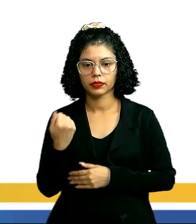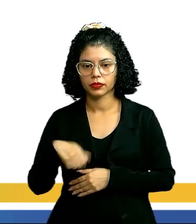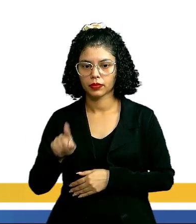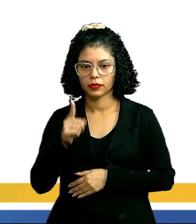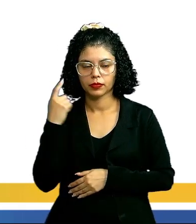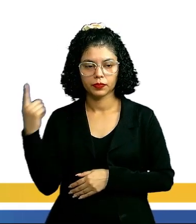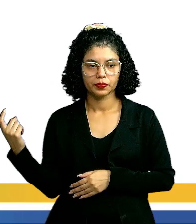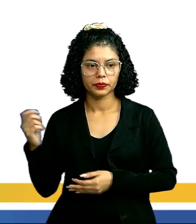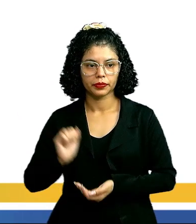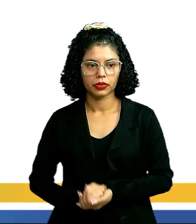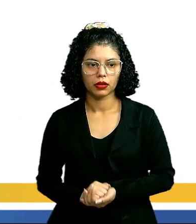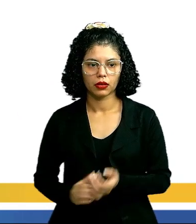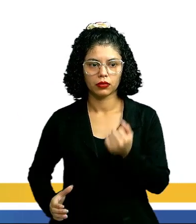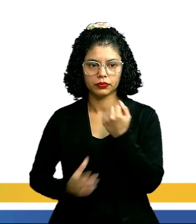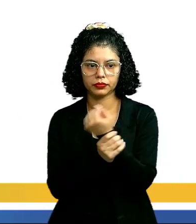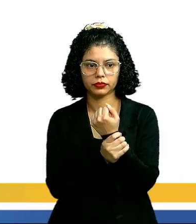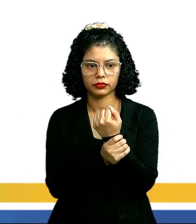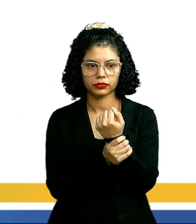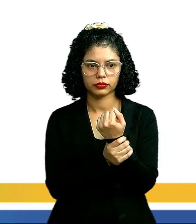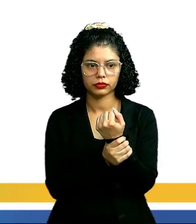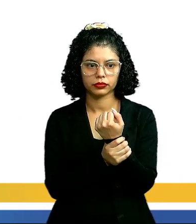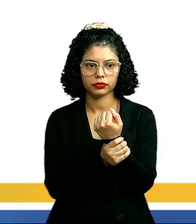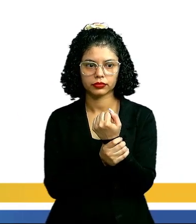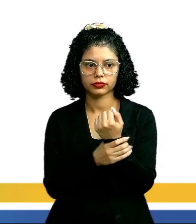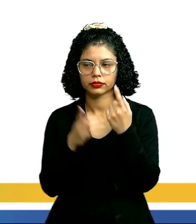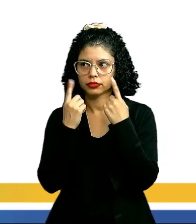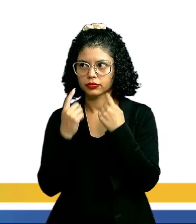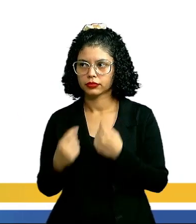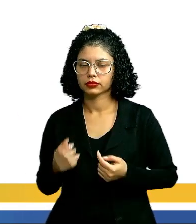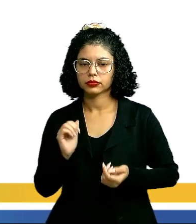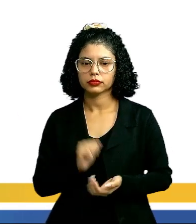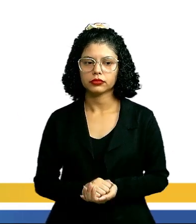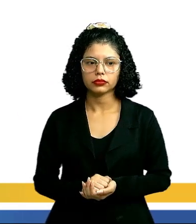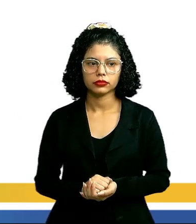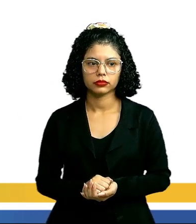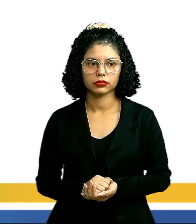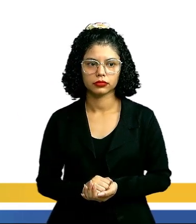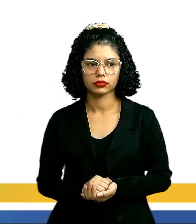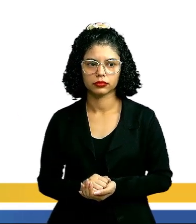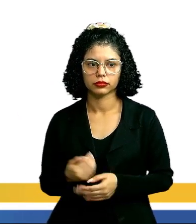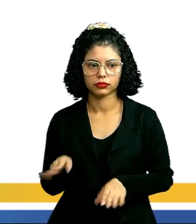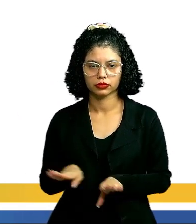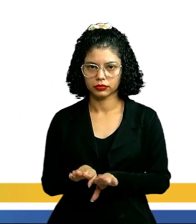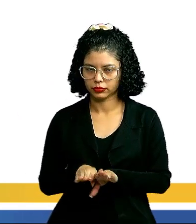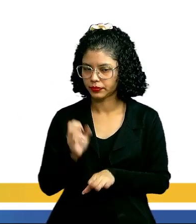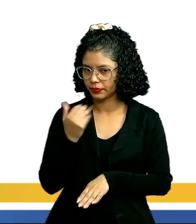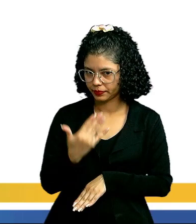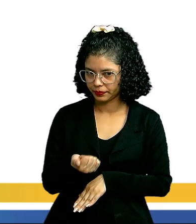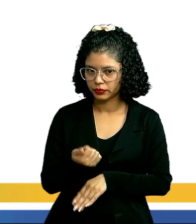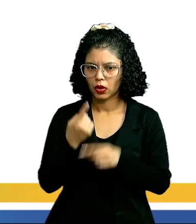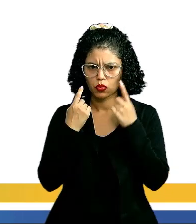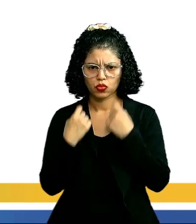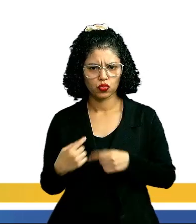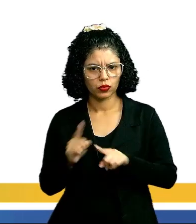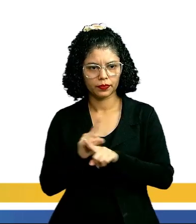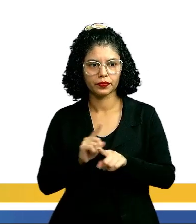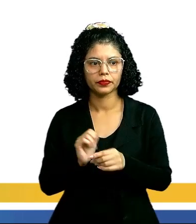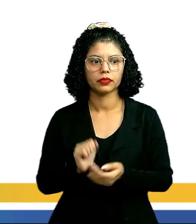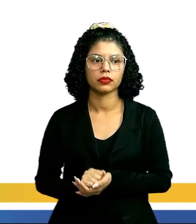sons. Segurar-se, não precisa chorar para ter o leitinho não, tá? Ter o alimento que